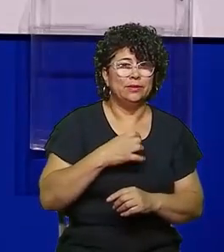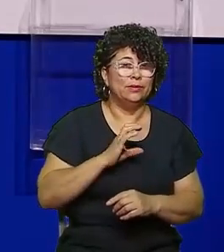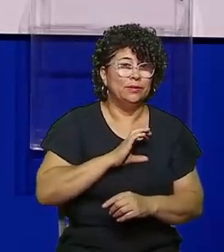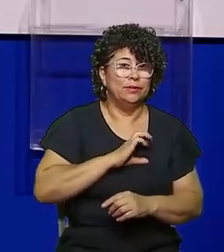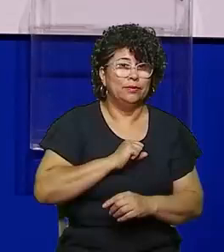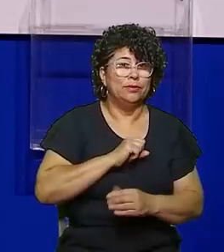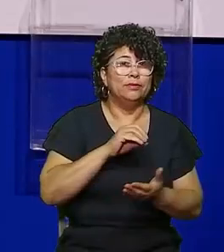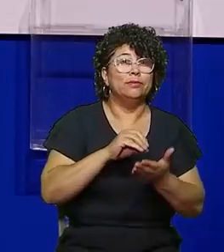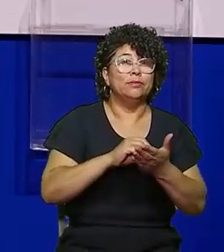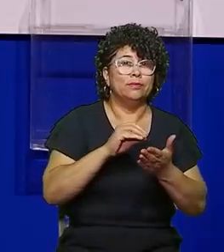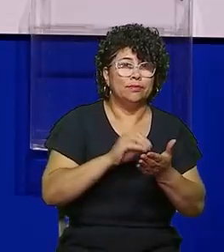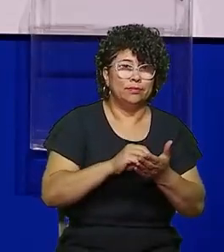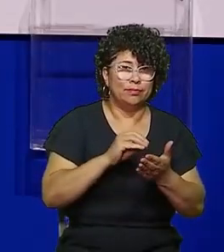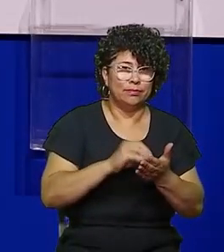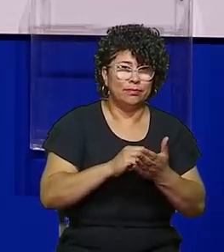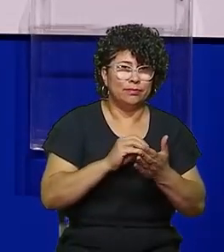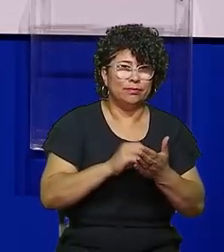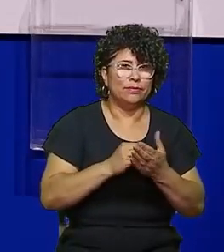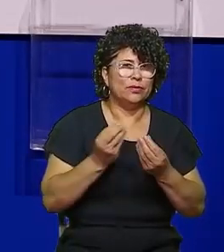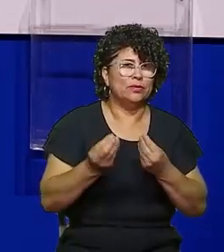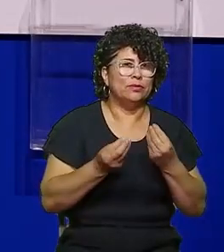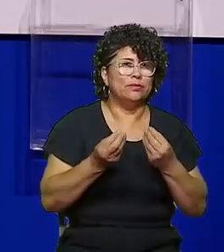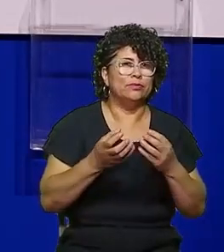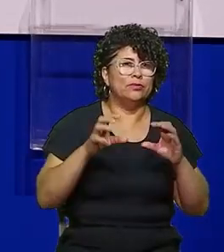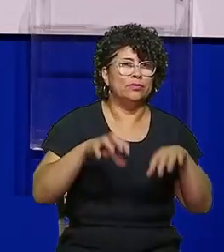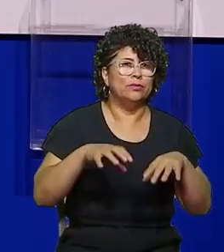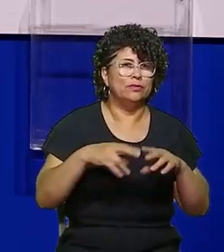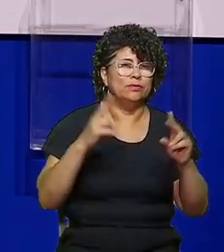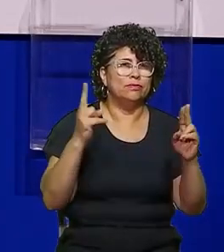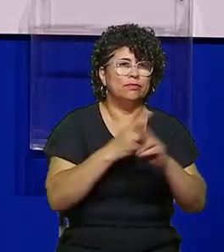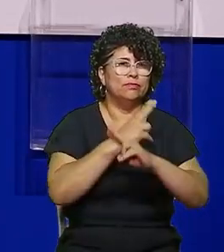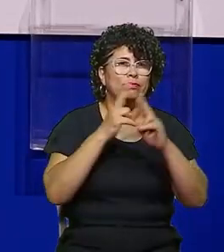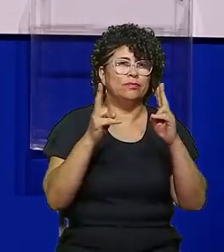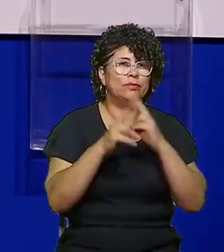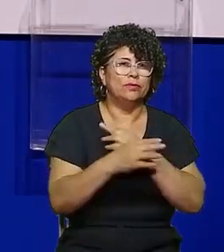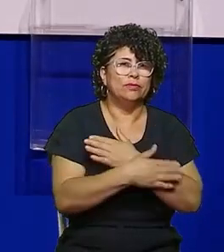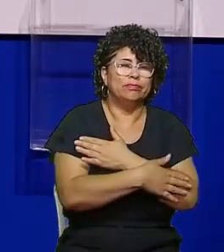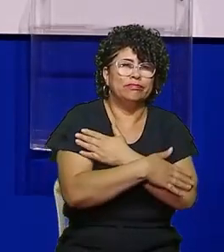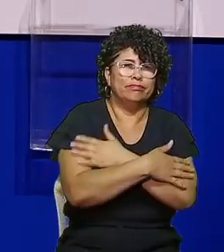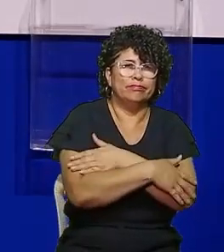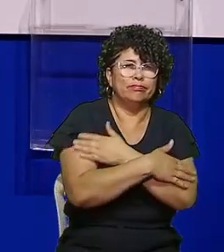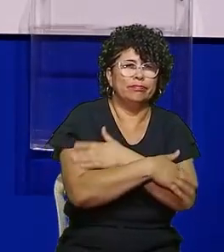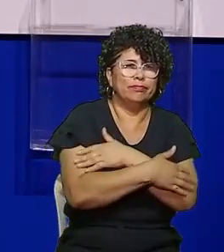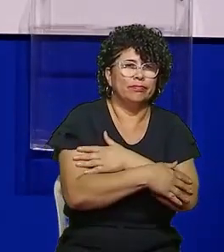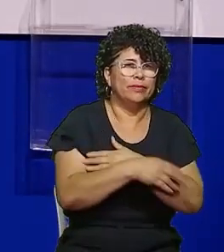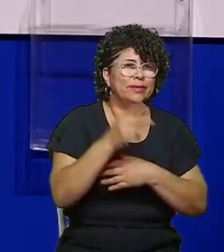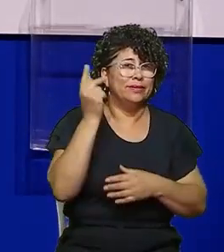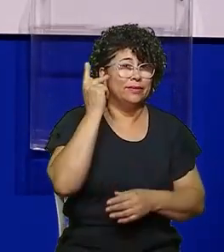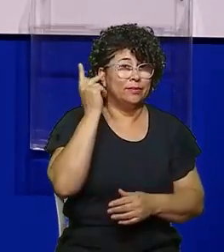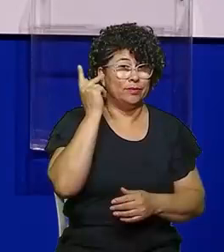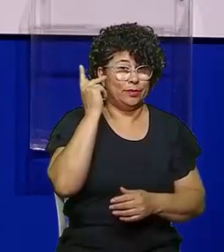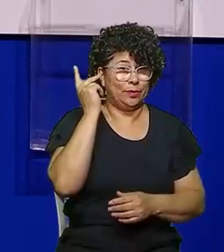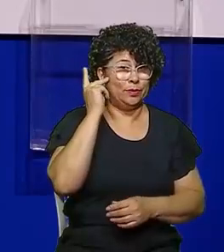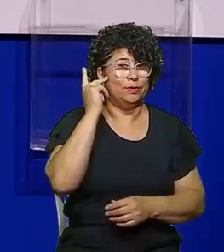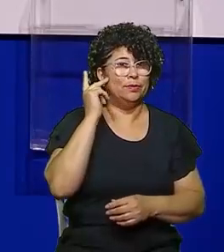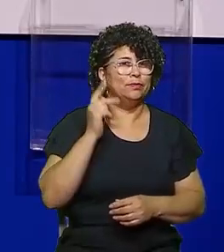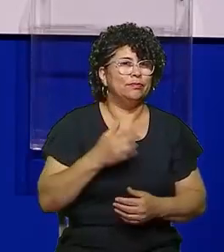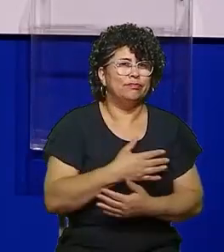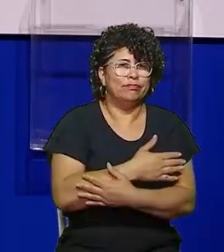faltou. Chovia, ventava, fazia frio em São Paulo. Fazia frio em São